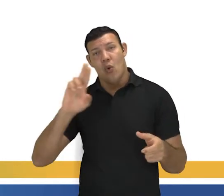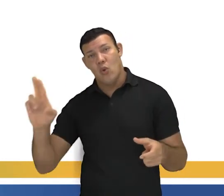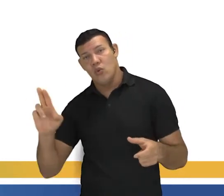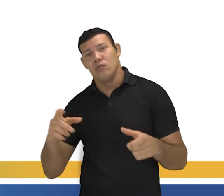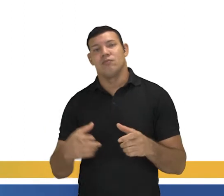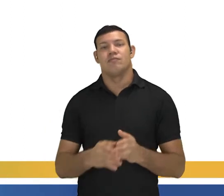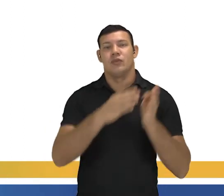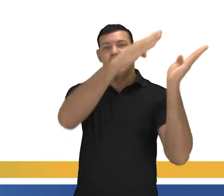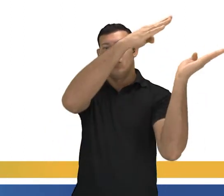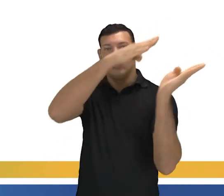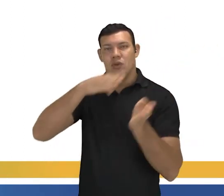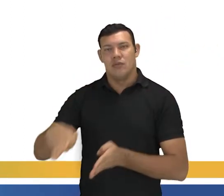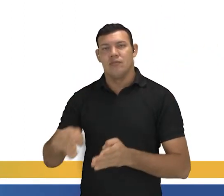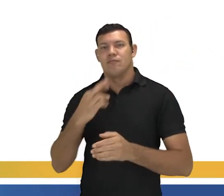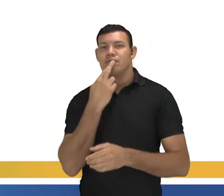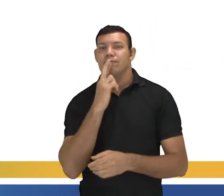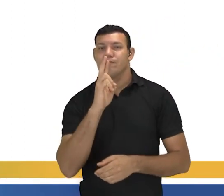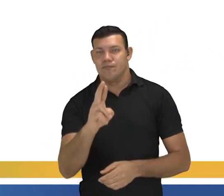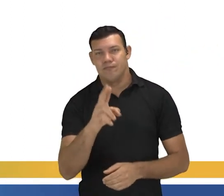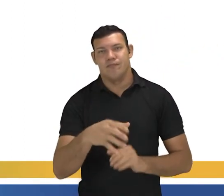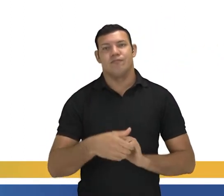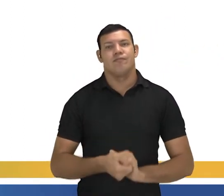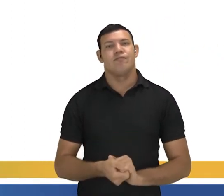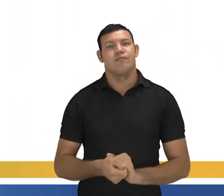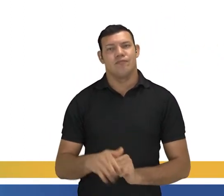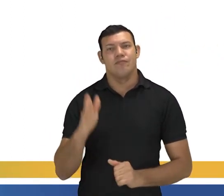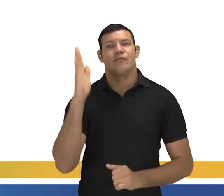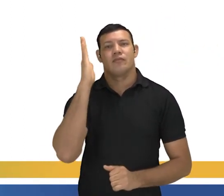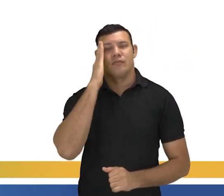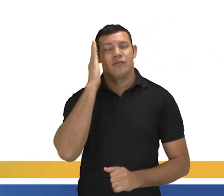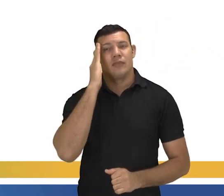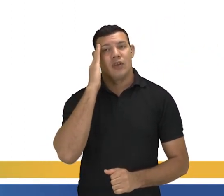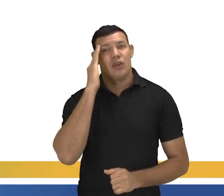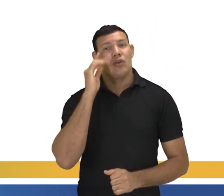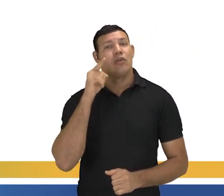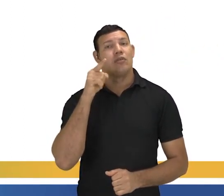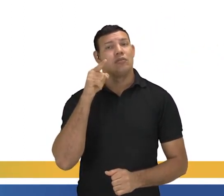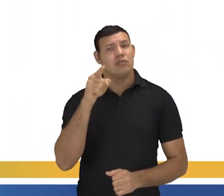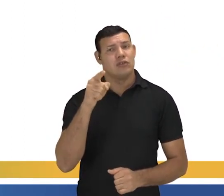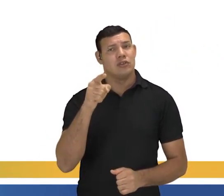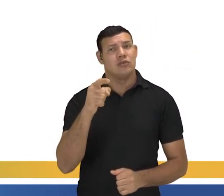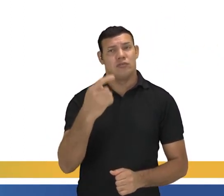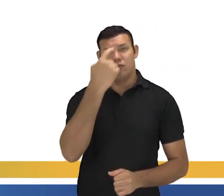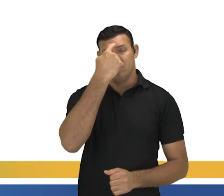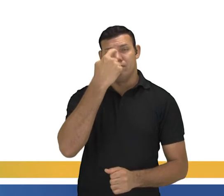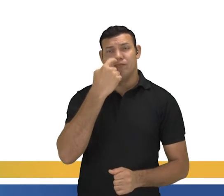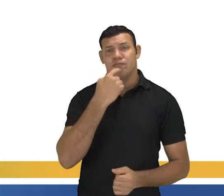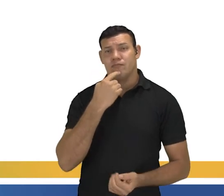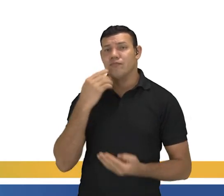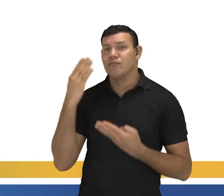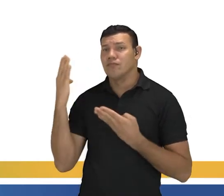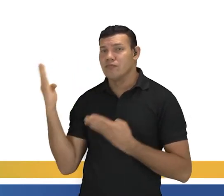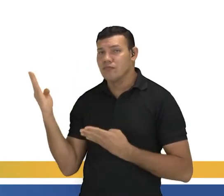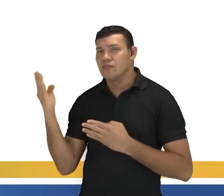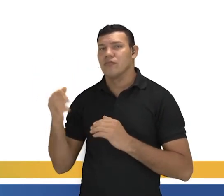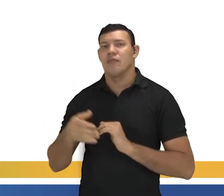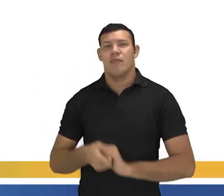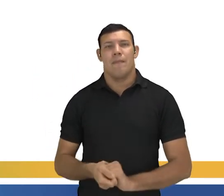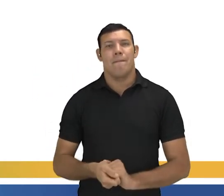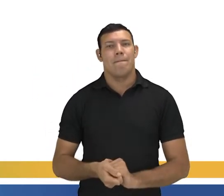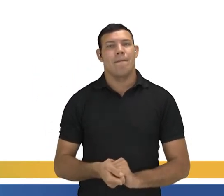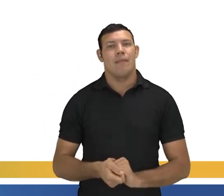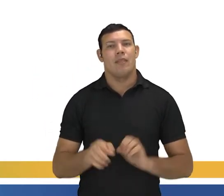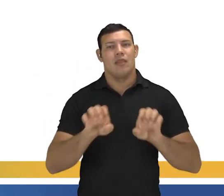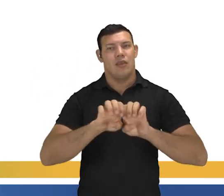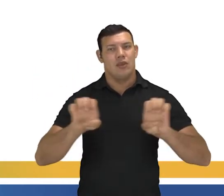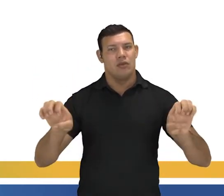começa resolvendo pela associação em paralelo. Vai depender sempre do esquema que está sendo apresentado para vocês. As equações vão